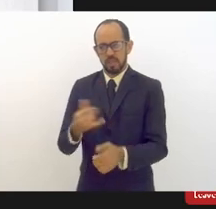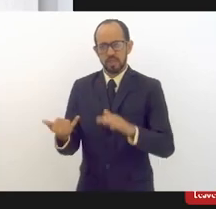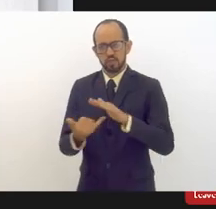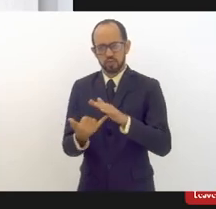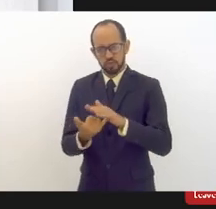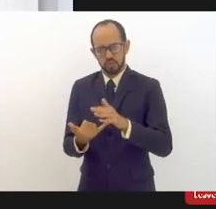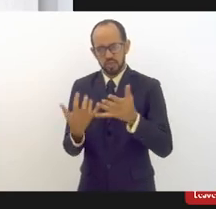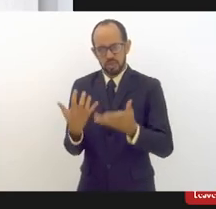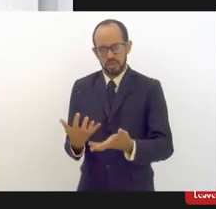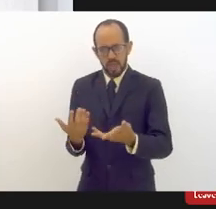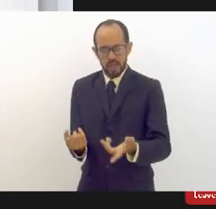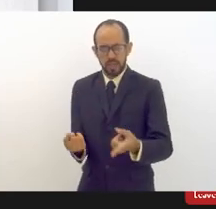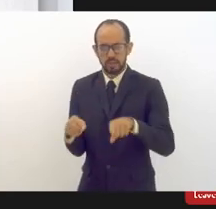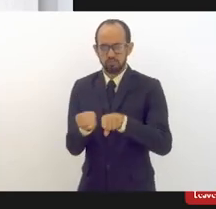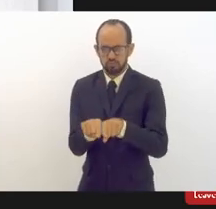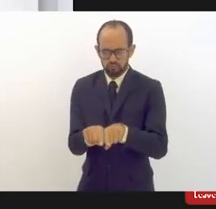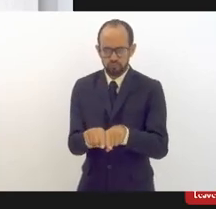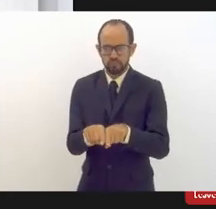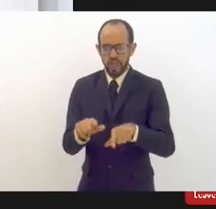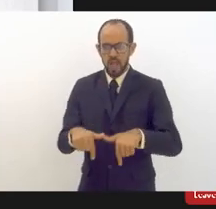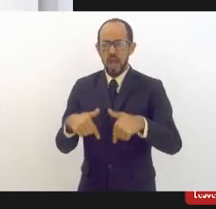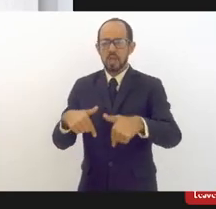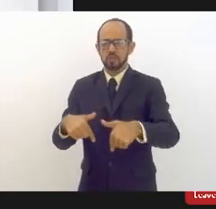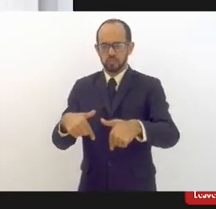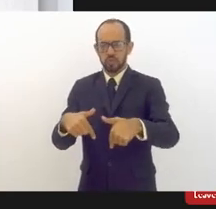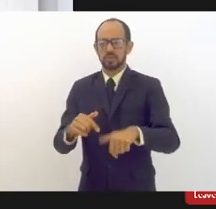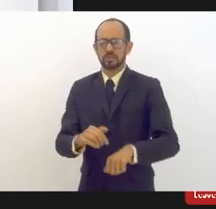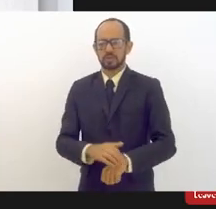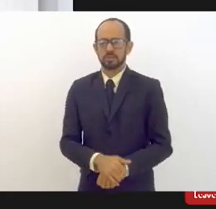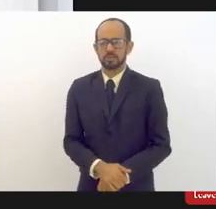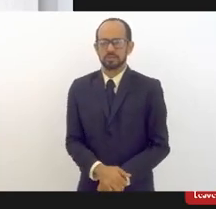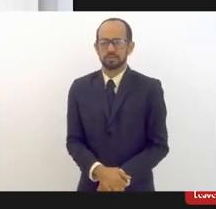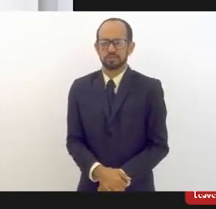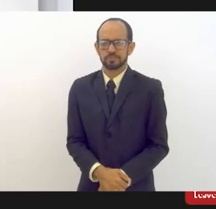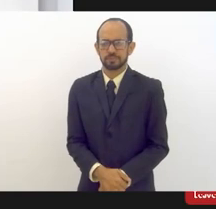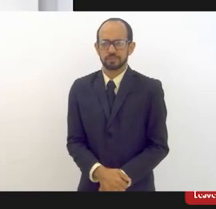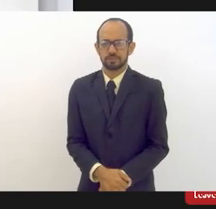desenvolver ações nessa temática.